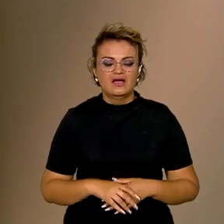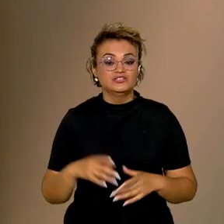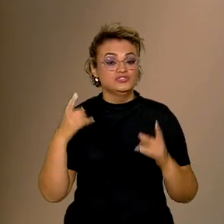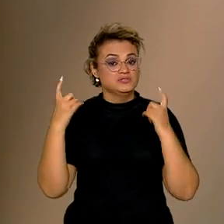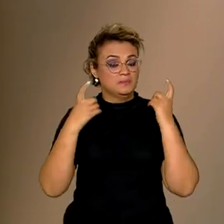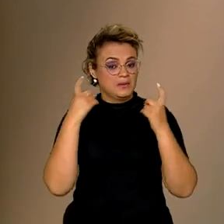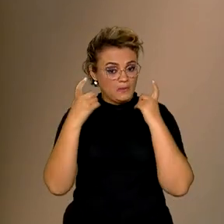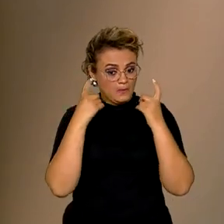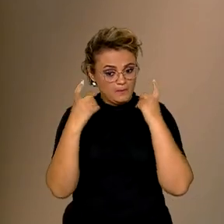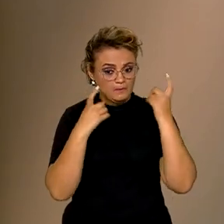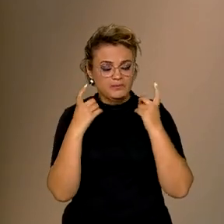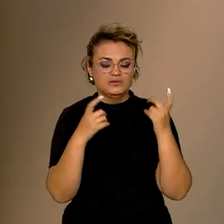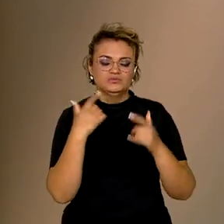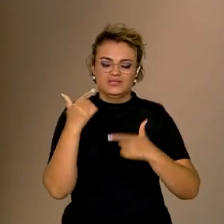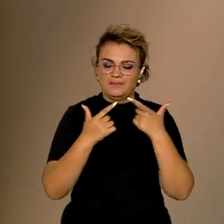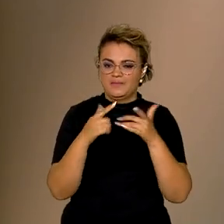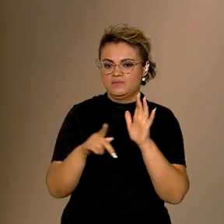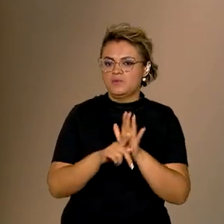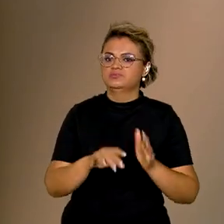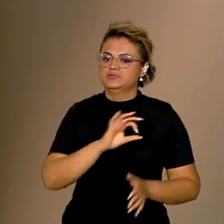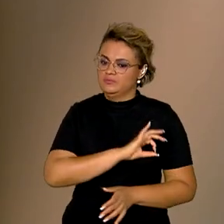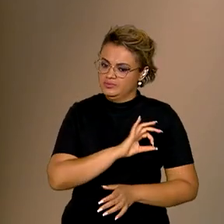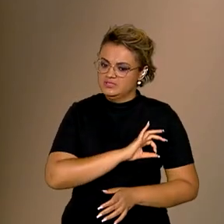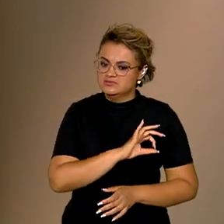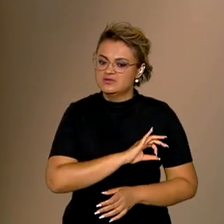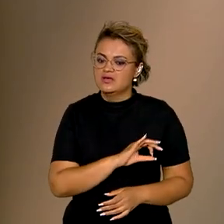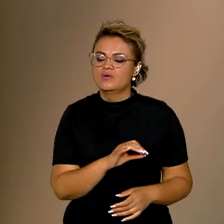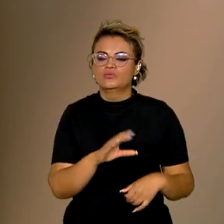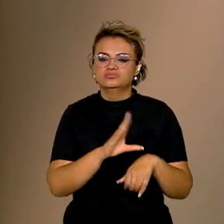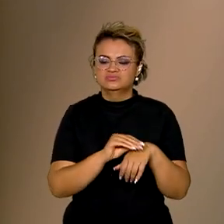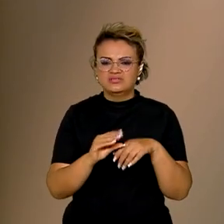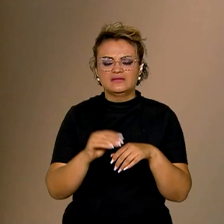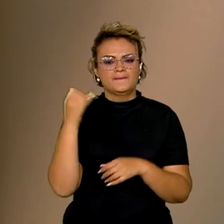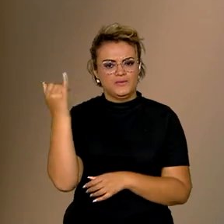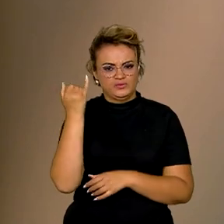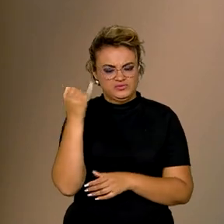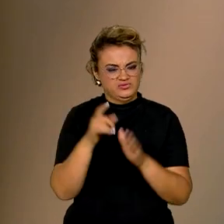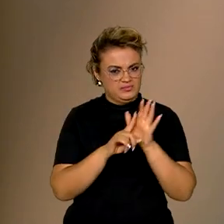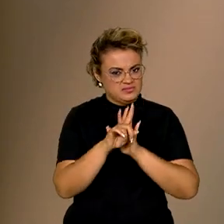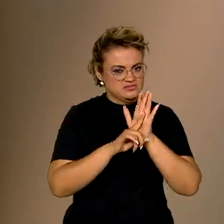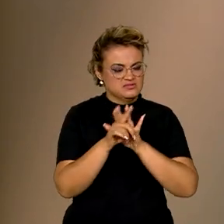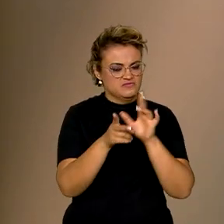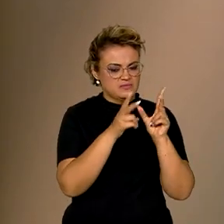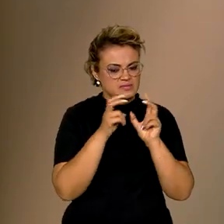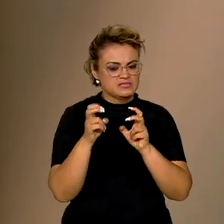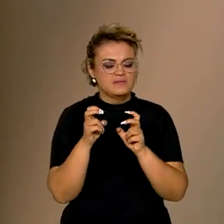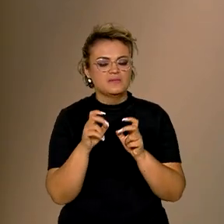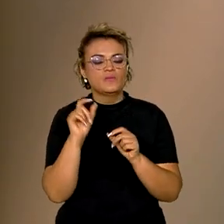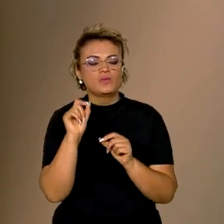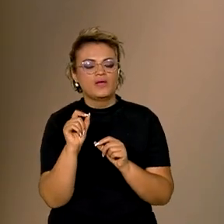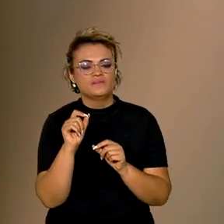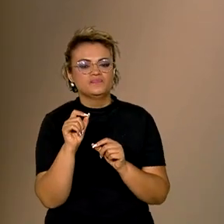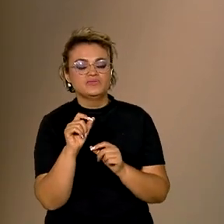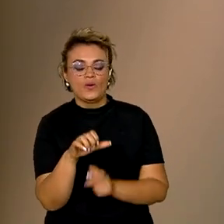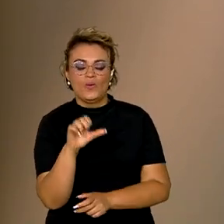no aprimoramento do trabalho policial. Acho que um dado muito relevante da pesquisa é justamente o fato